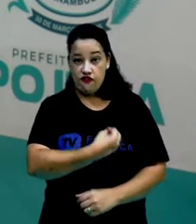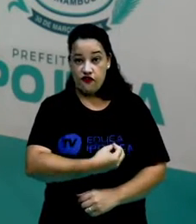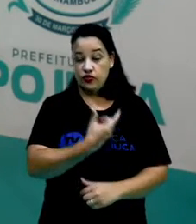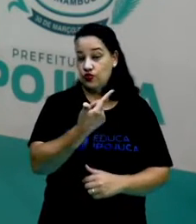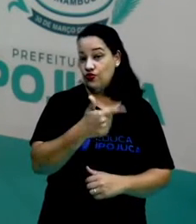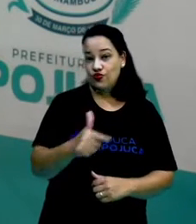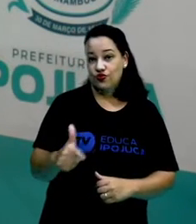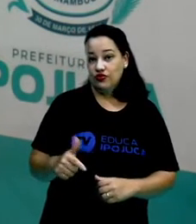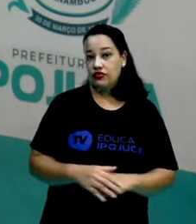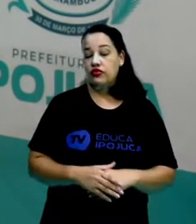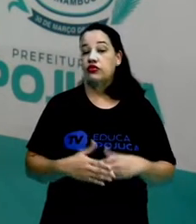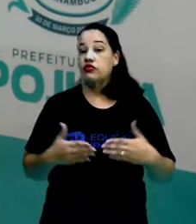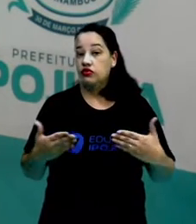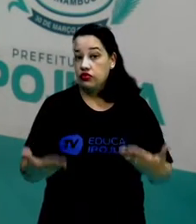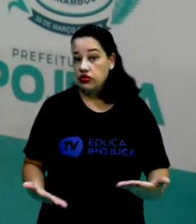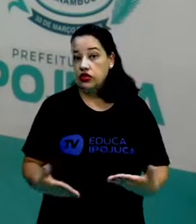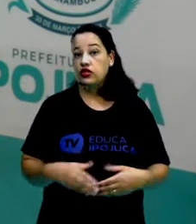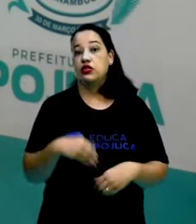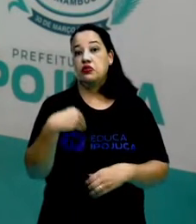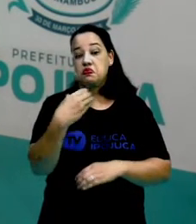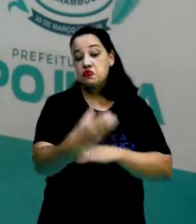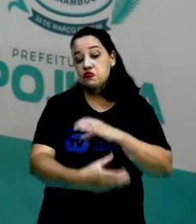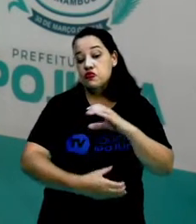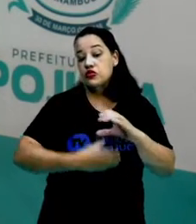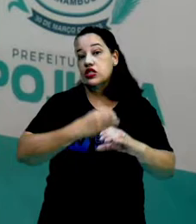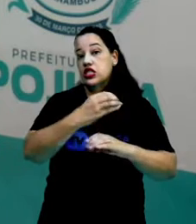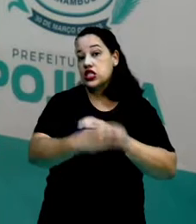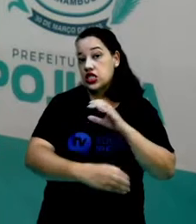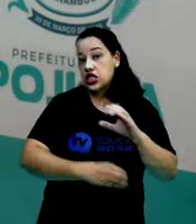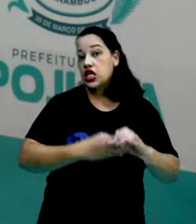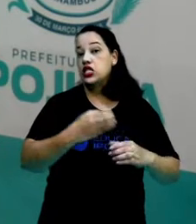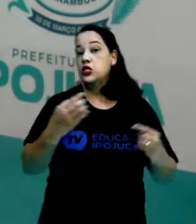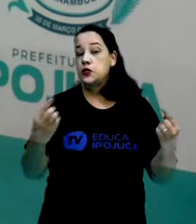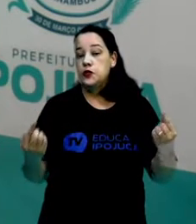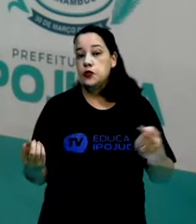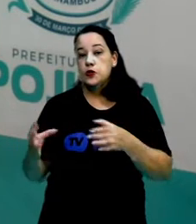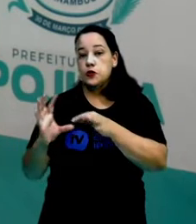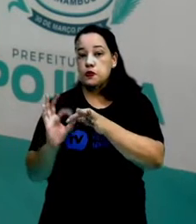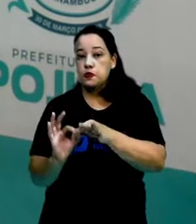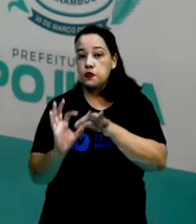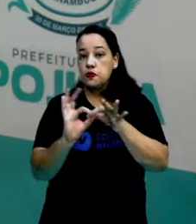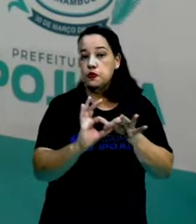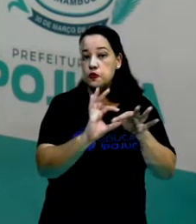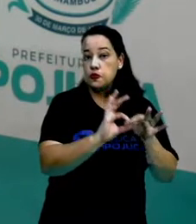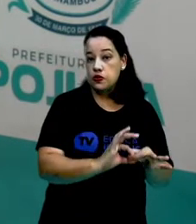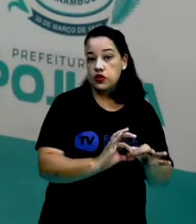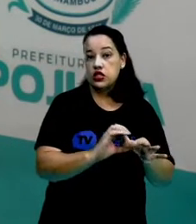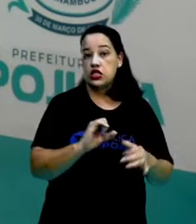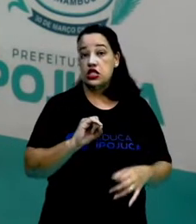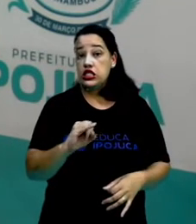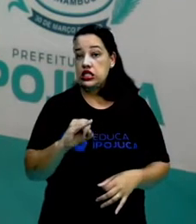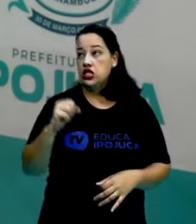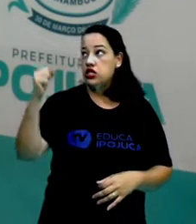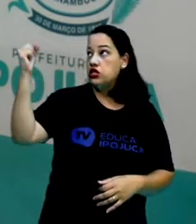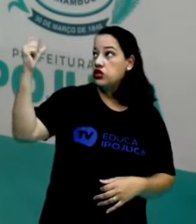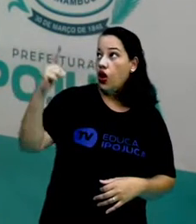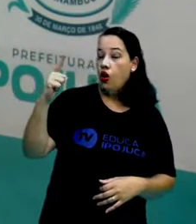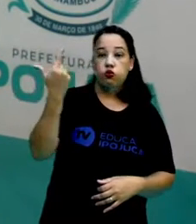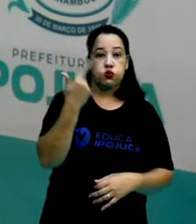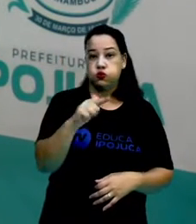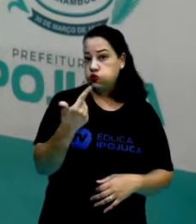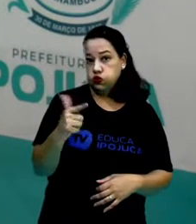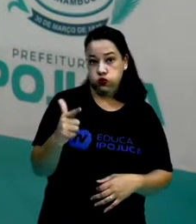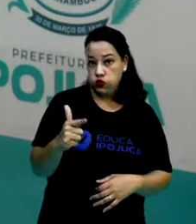seja, essa condição dos ciclos interligados. Se não tivéssemos essa energia maior, nenhuma dessas